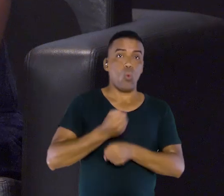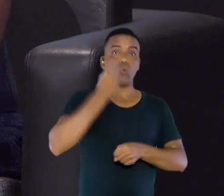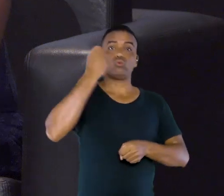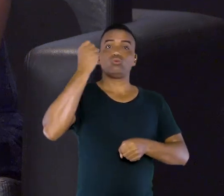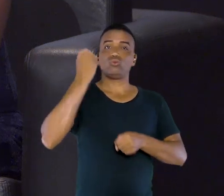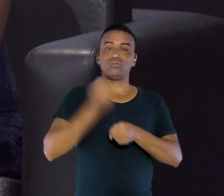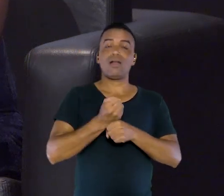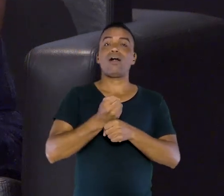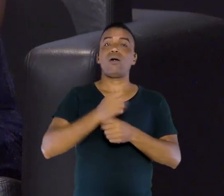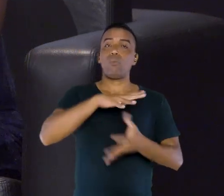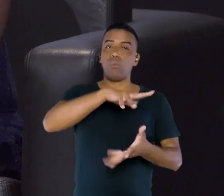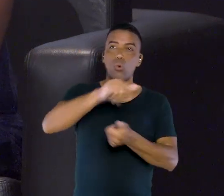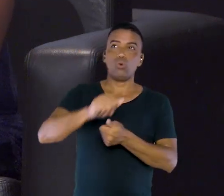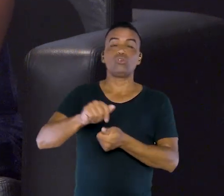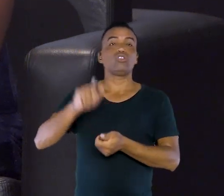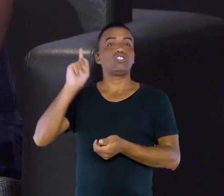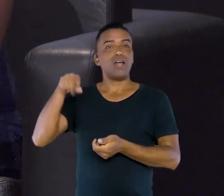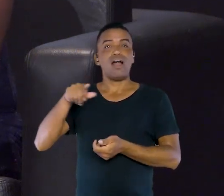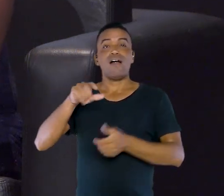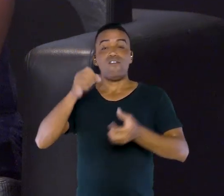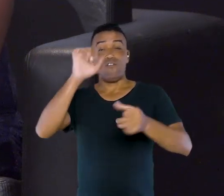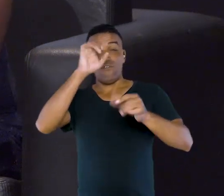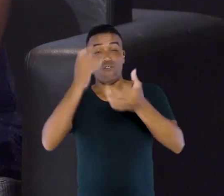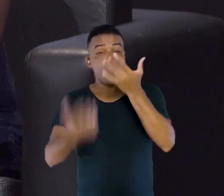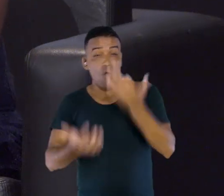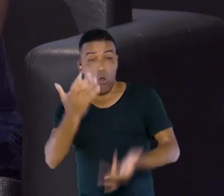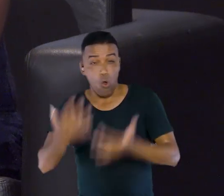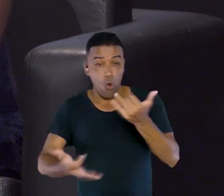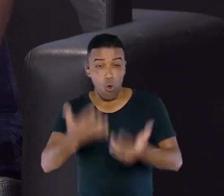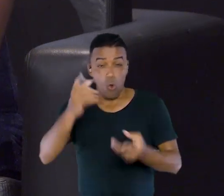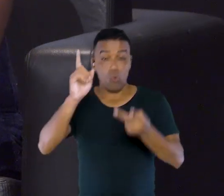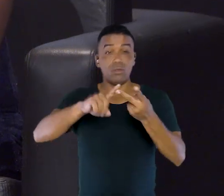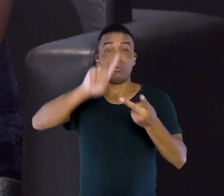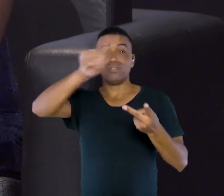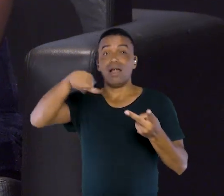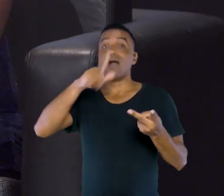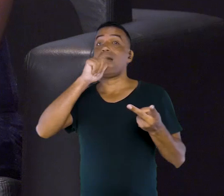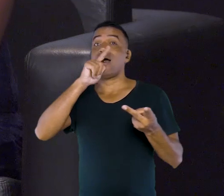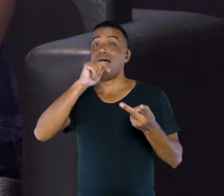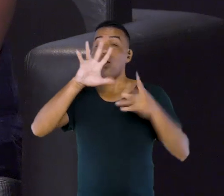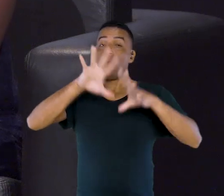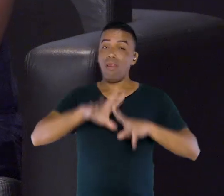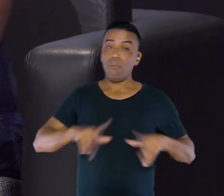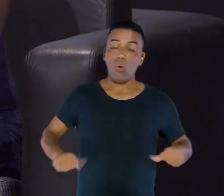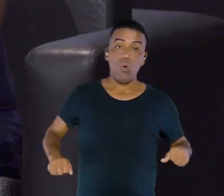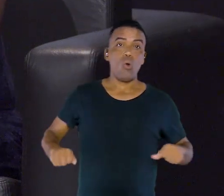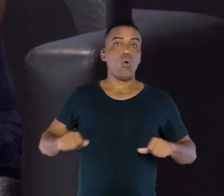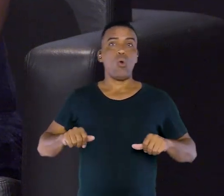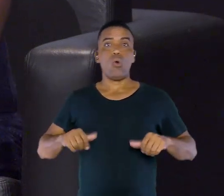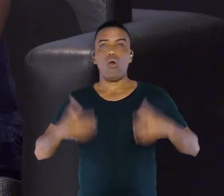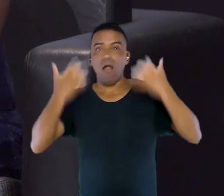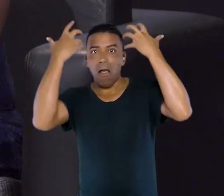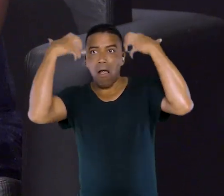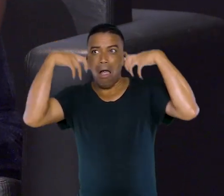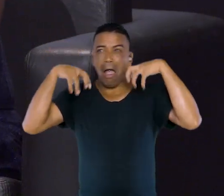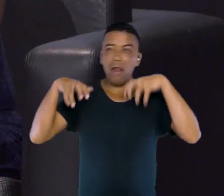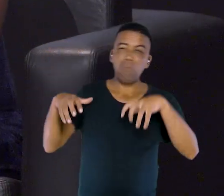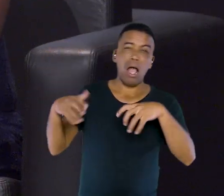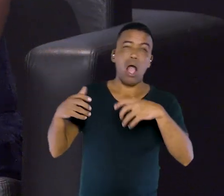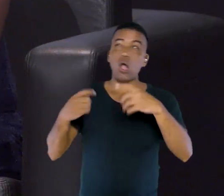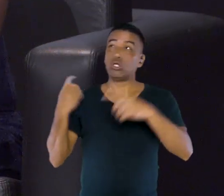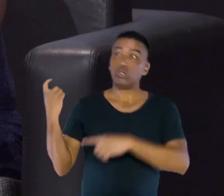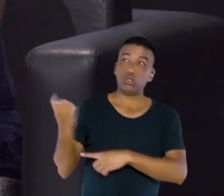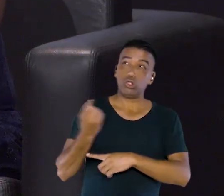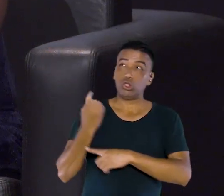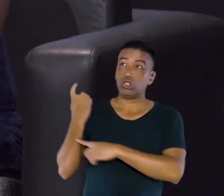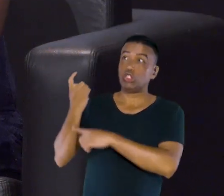construção do mundo, né? Já foi queimado, já veio água, limpou tudo. Os animais eram imensos, enormes,